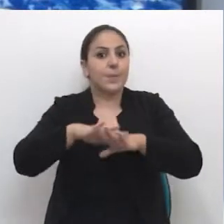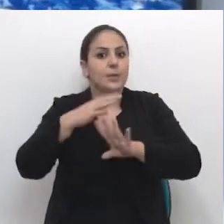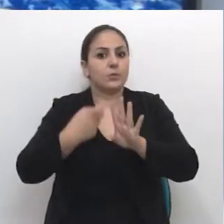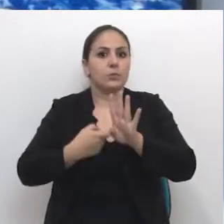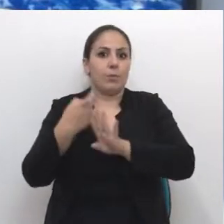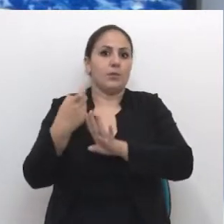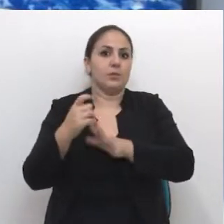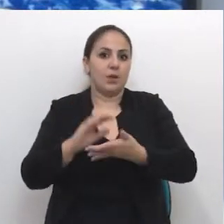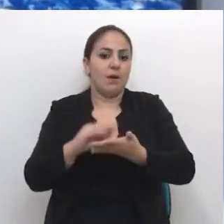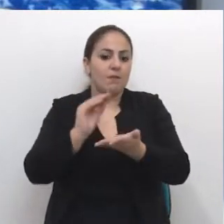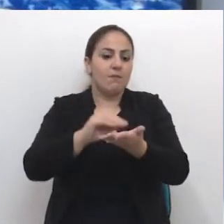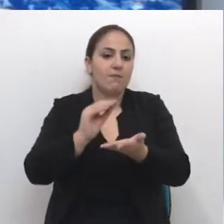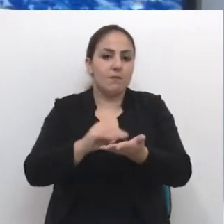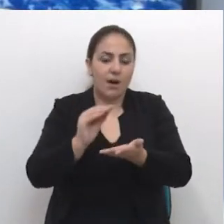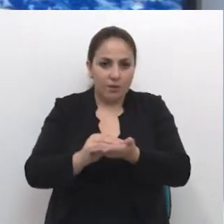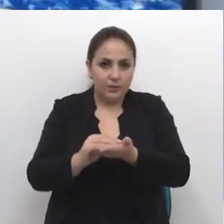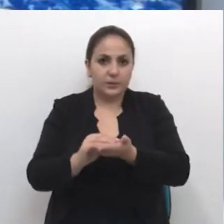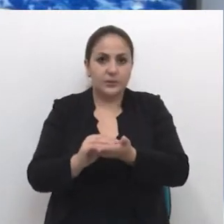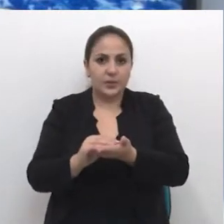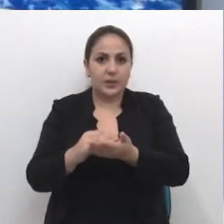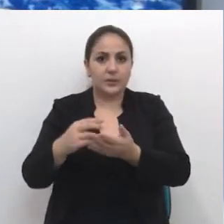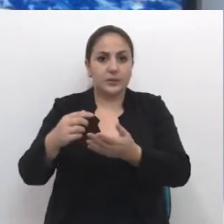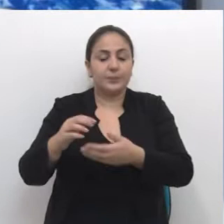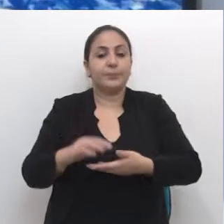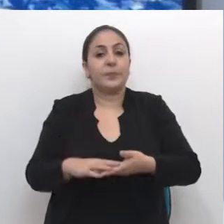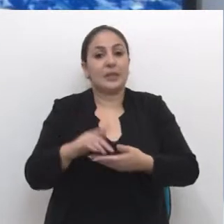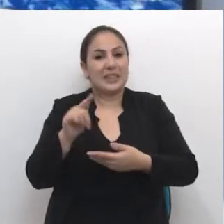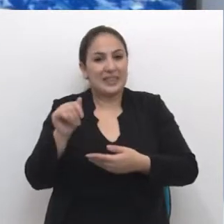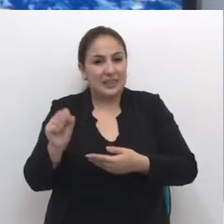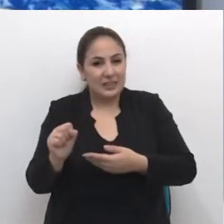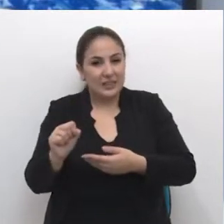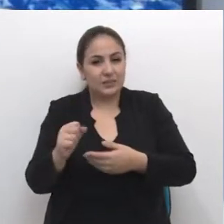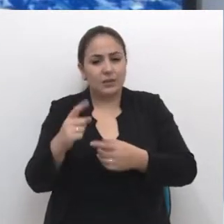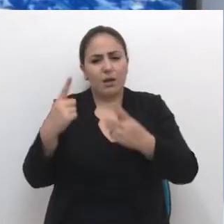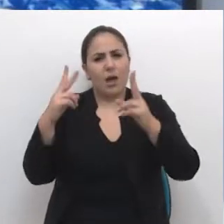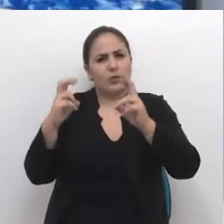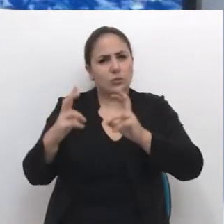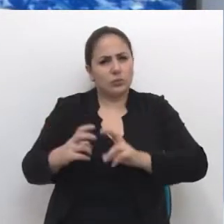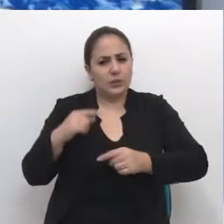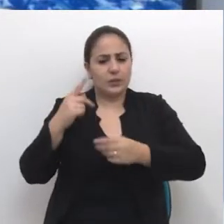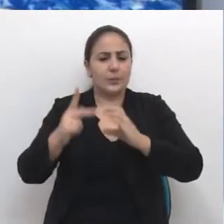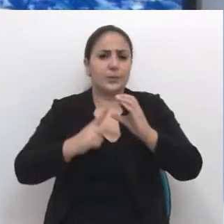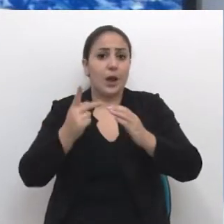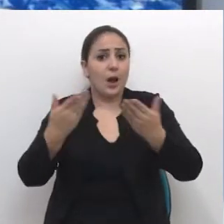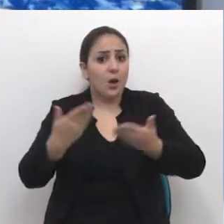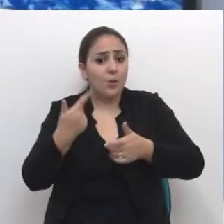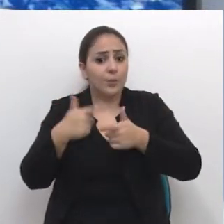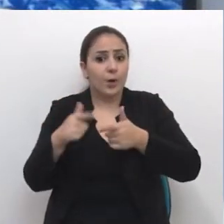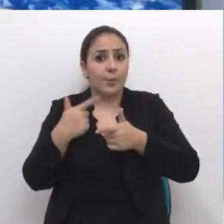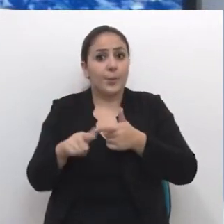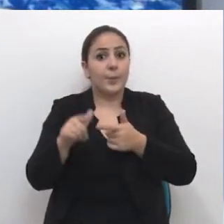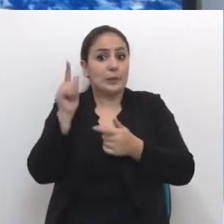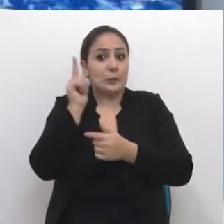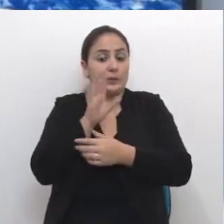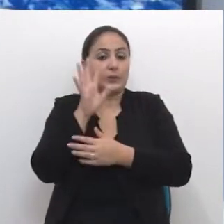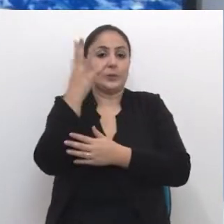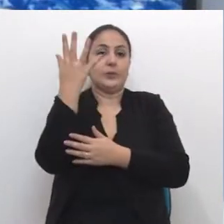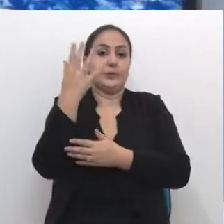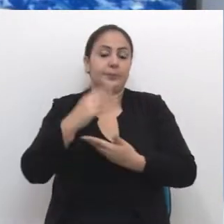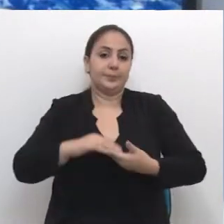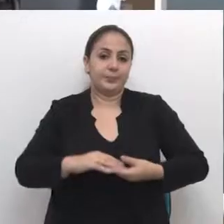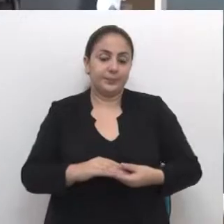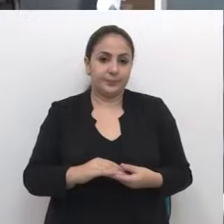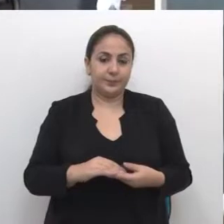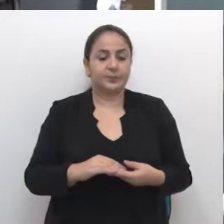combustível pautou diversos debates na Câmara de Vereadores. Agora, o problema está próximo de ser